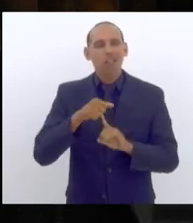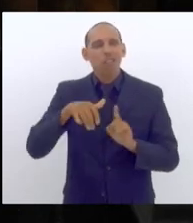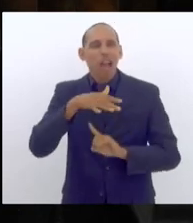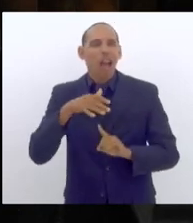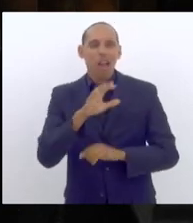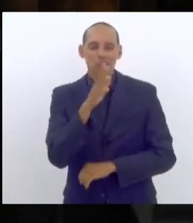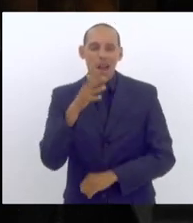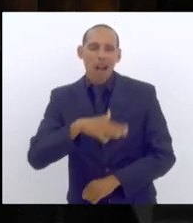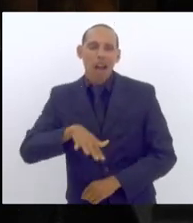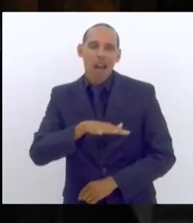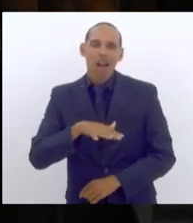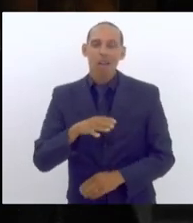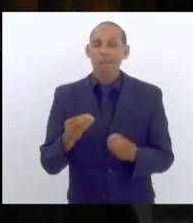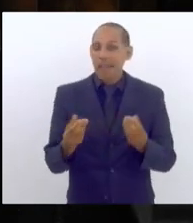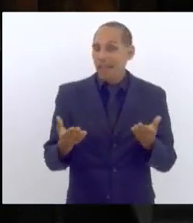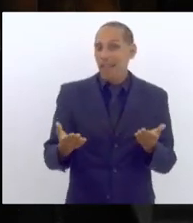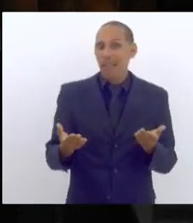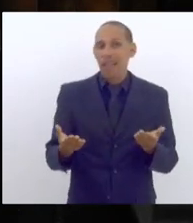estar aqui novamente